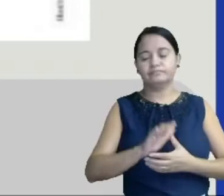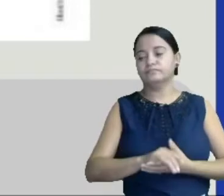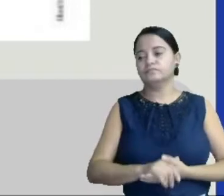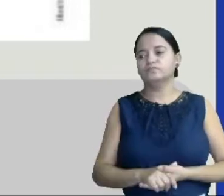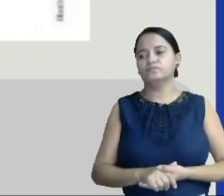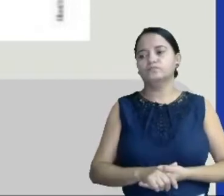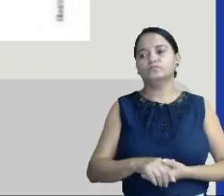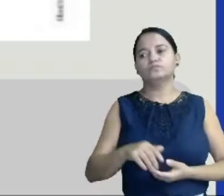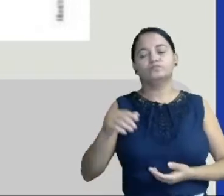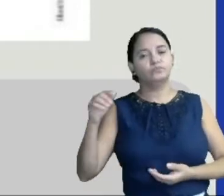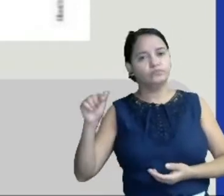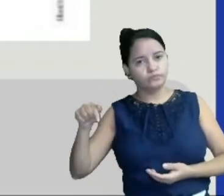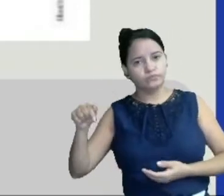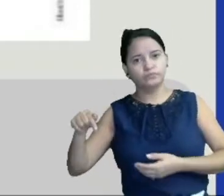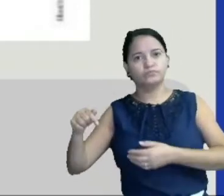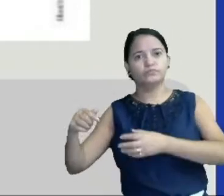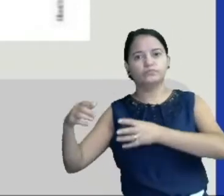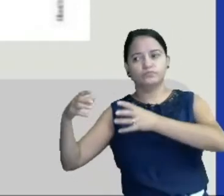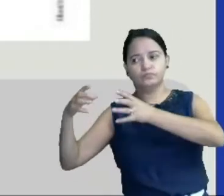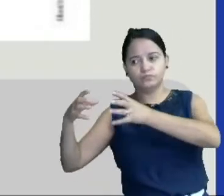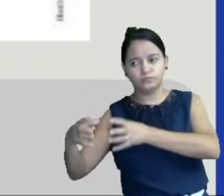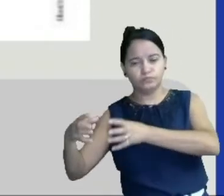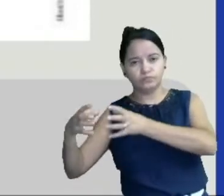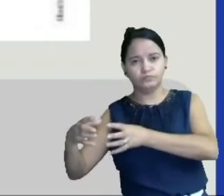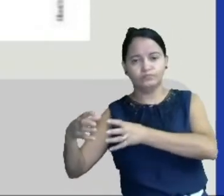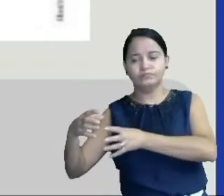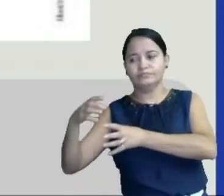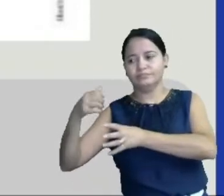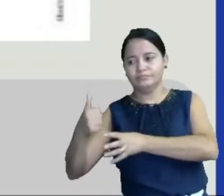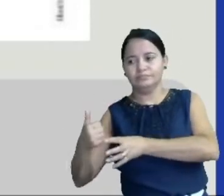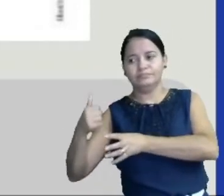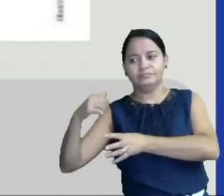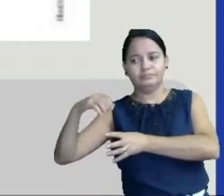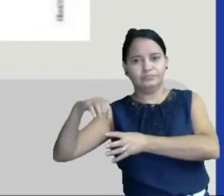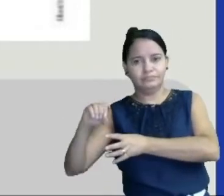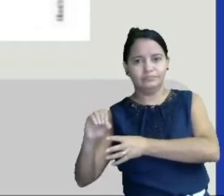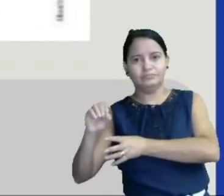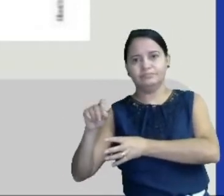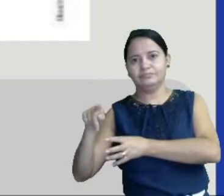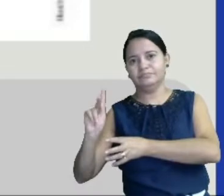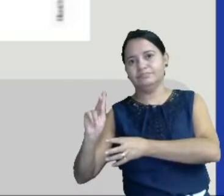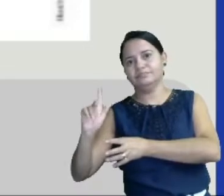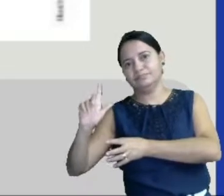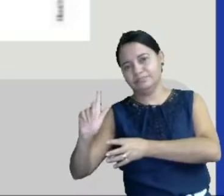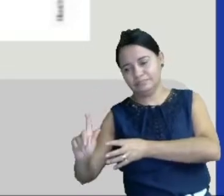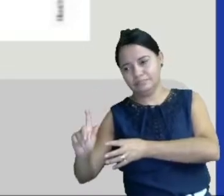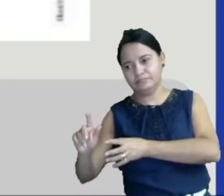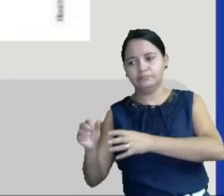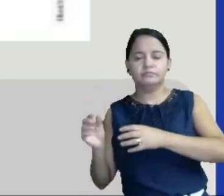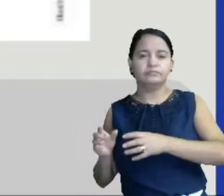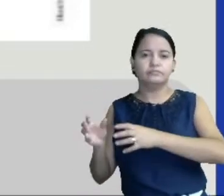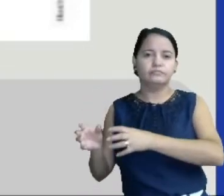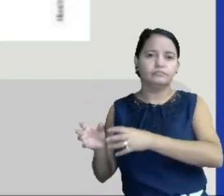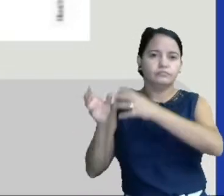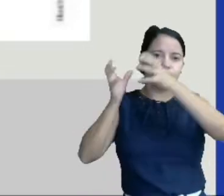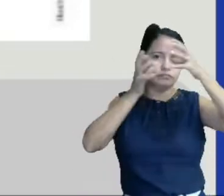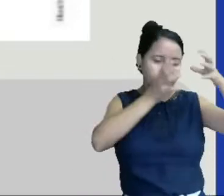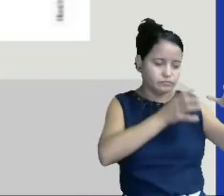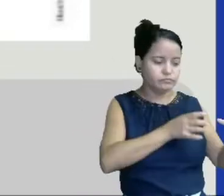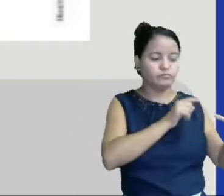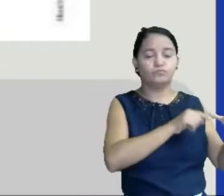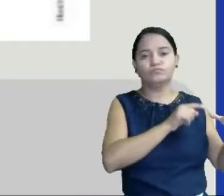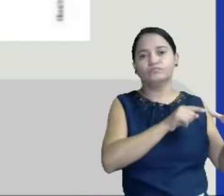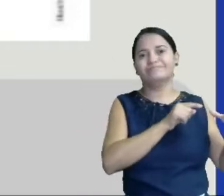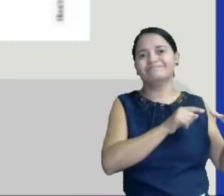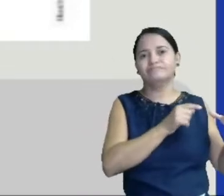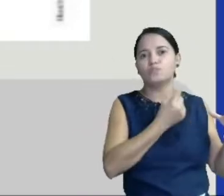bandeja e e para bandeja né a representação do pacote de feijão os